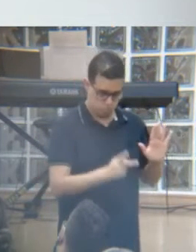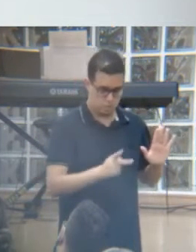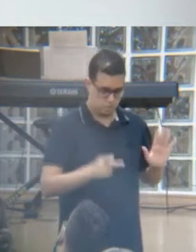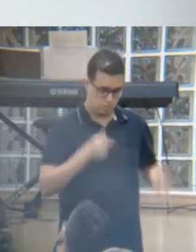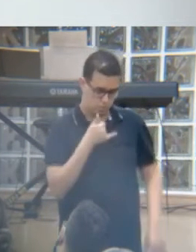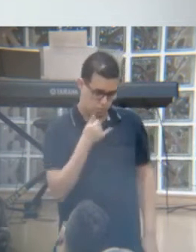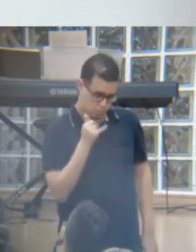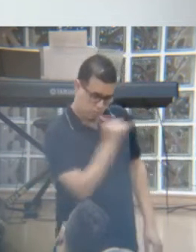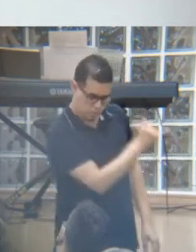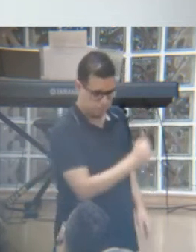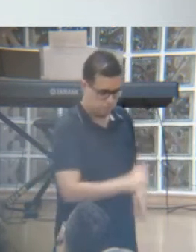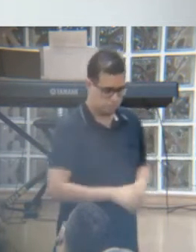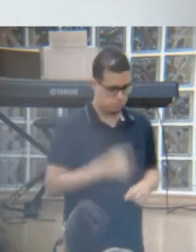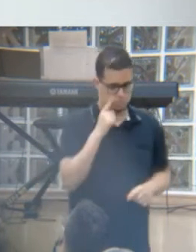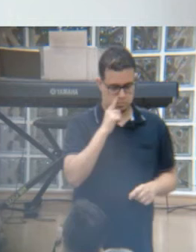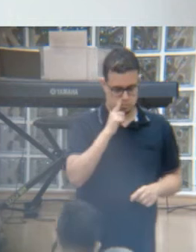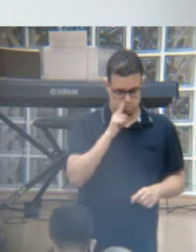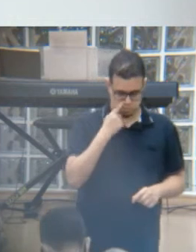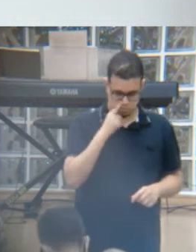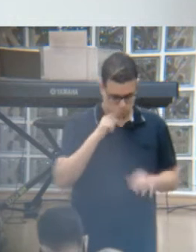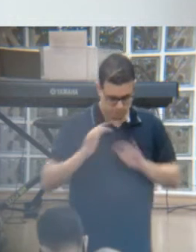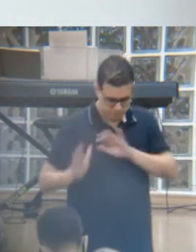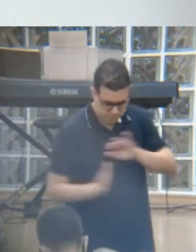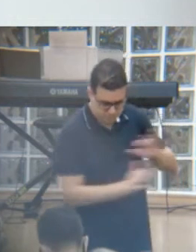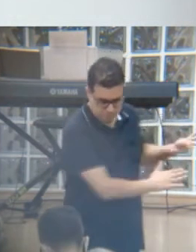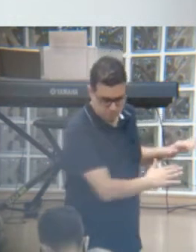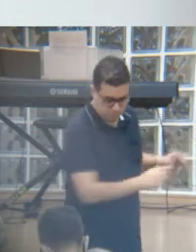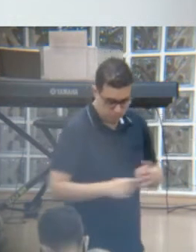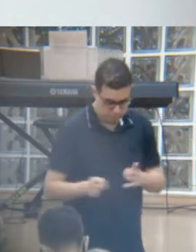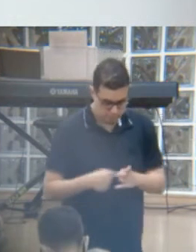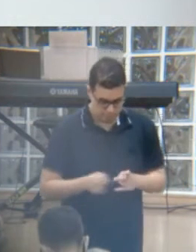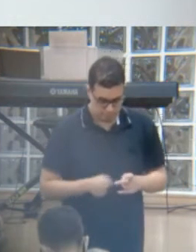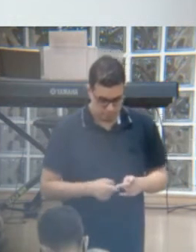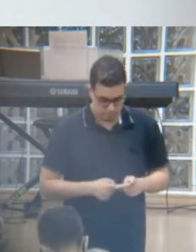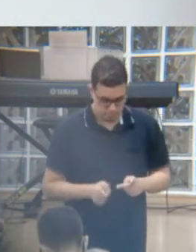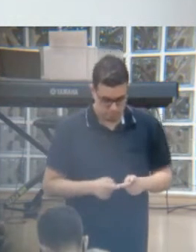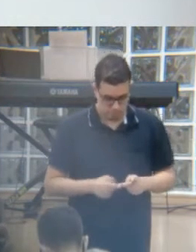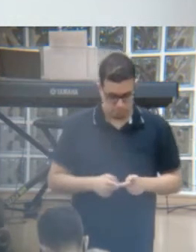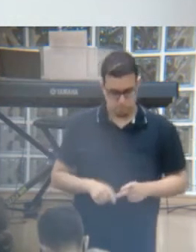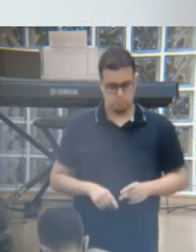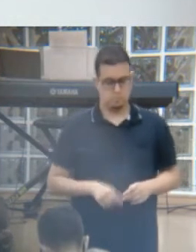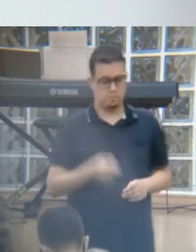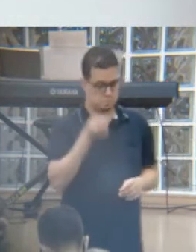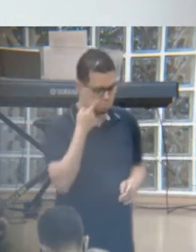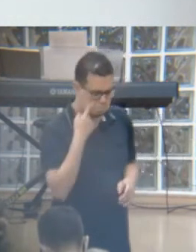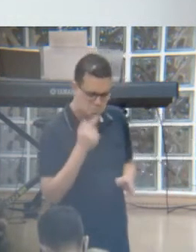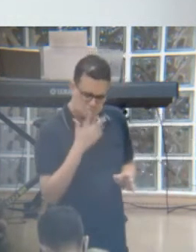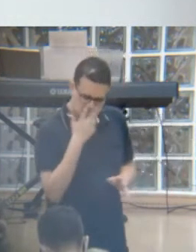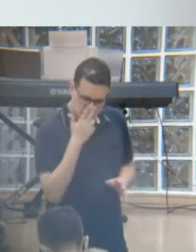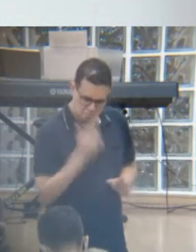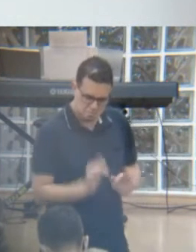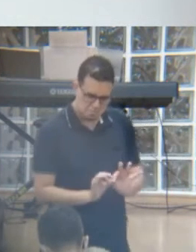segundo está também embutido numa declaração aparentemente simplória.